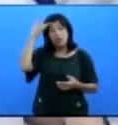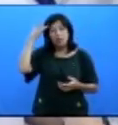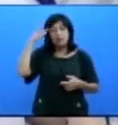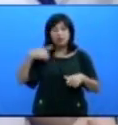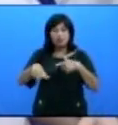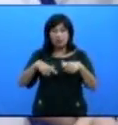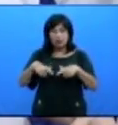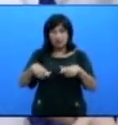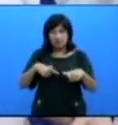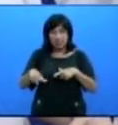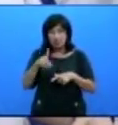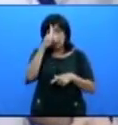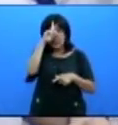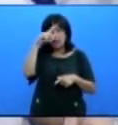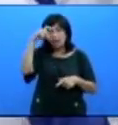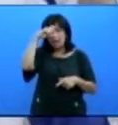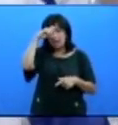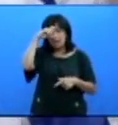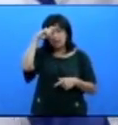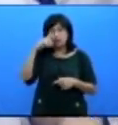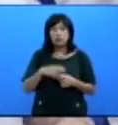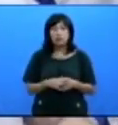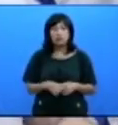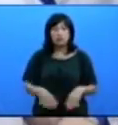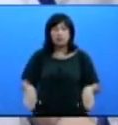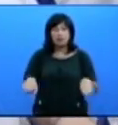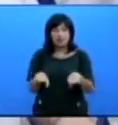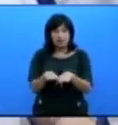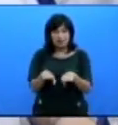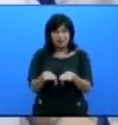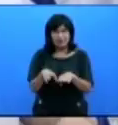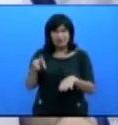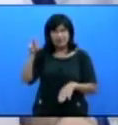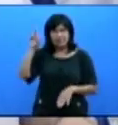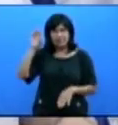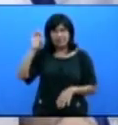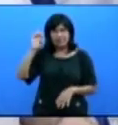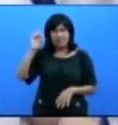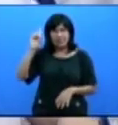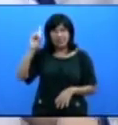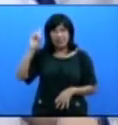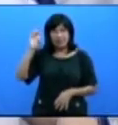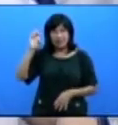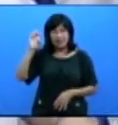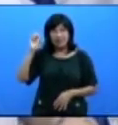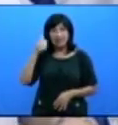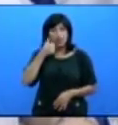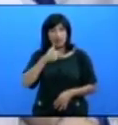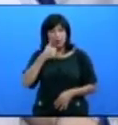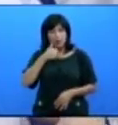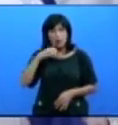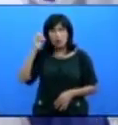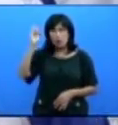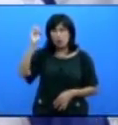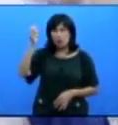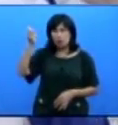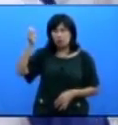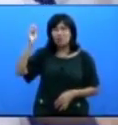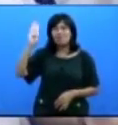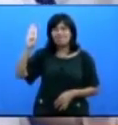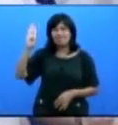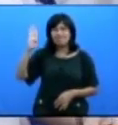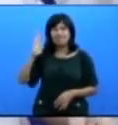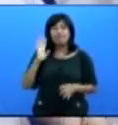e, sobretudo, ao pessoal da rede, antiga rede feminina de combate ao câncer, pessoal da OAB, todo mundo